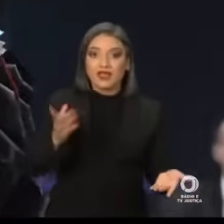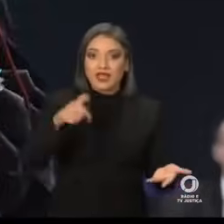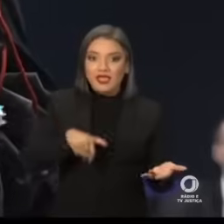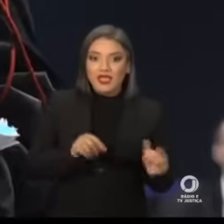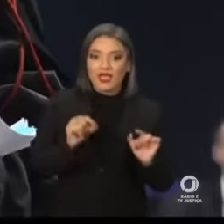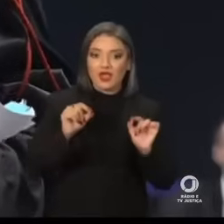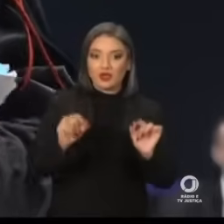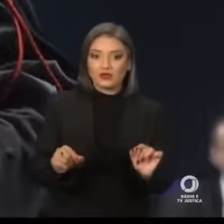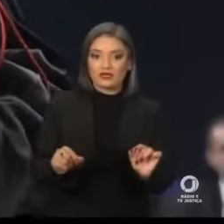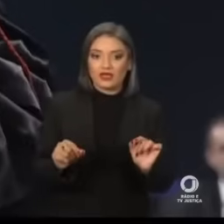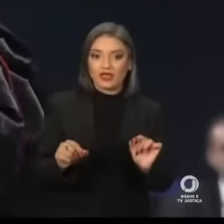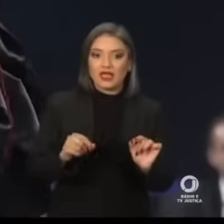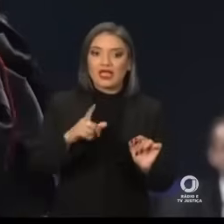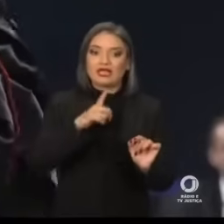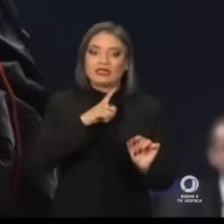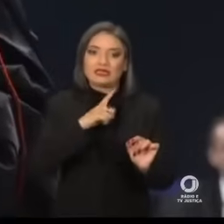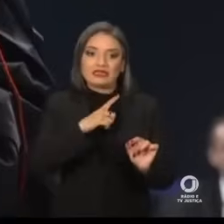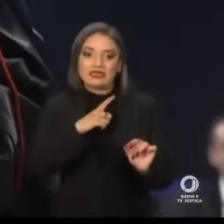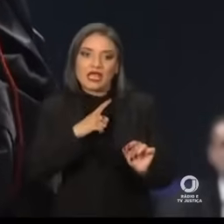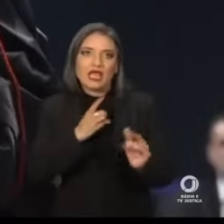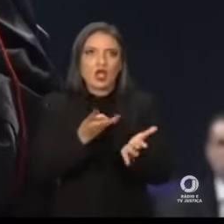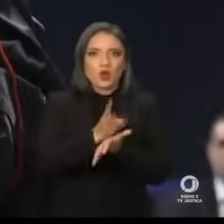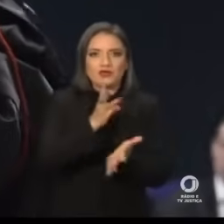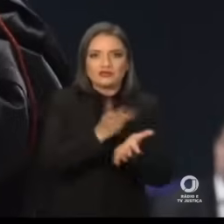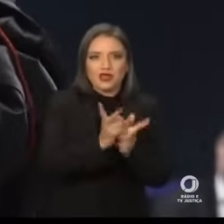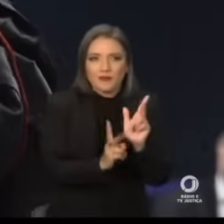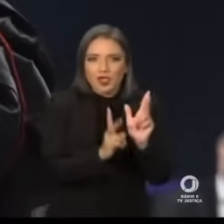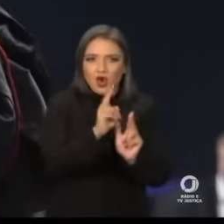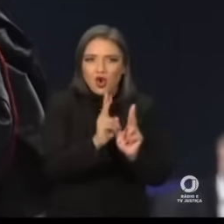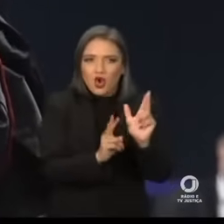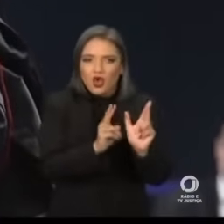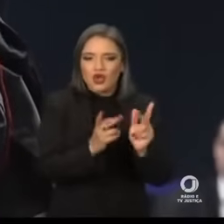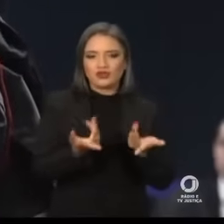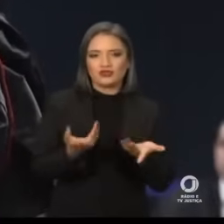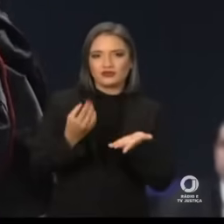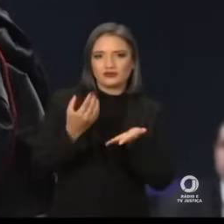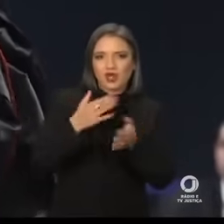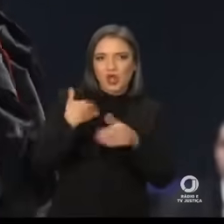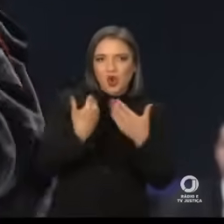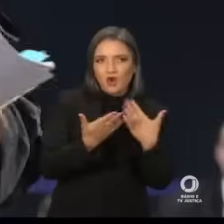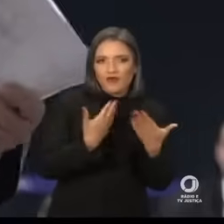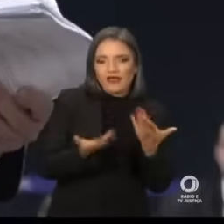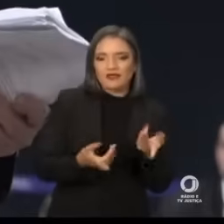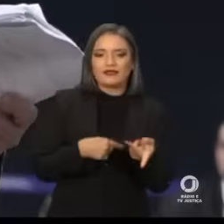de trechos de WhatsApps, conversas de WhatsApps,